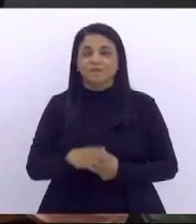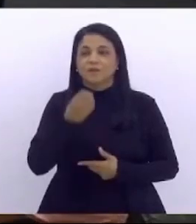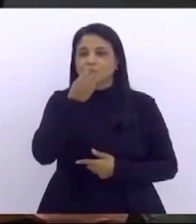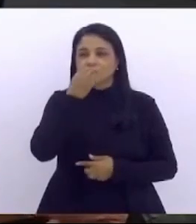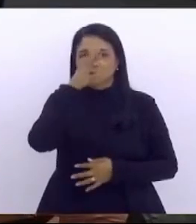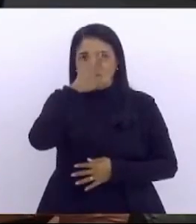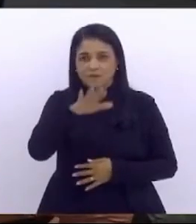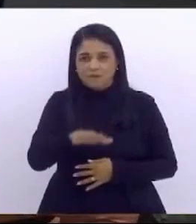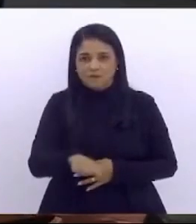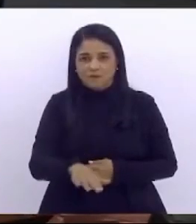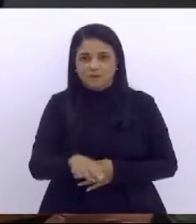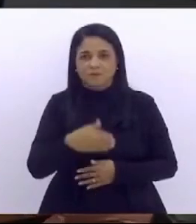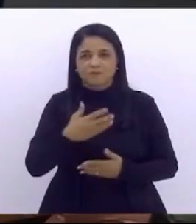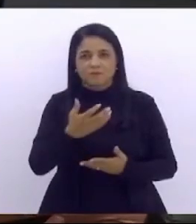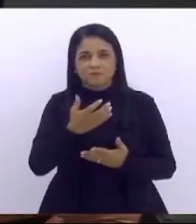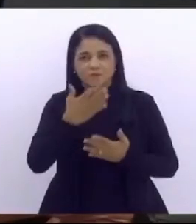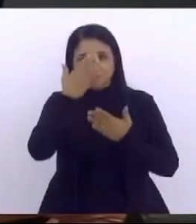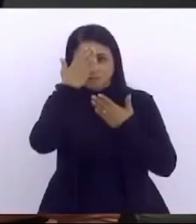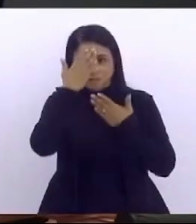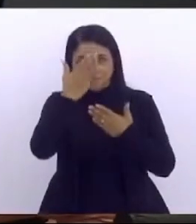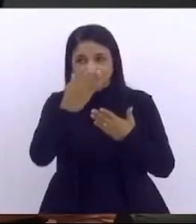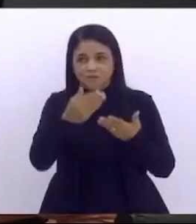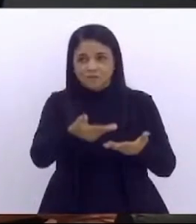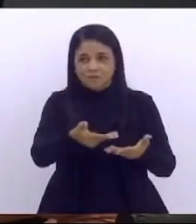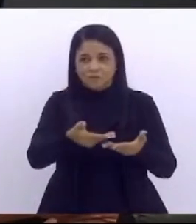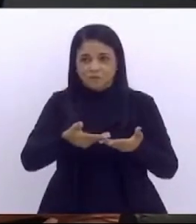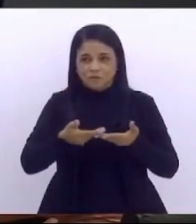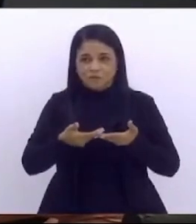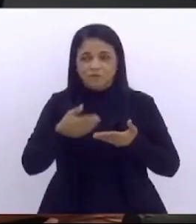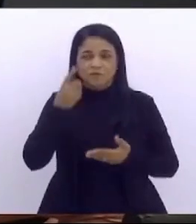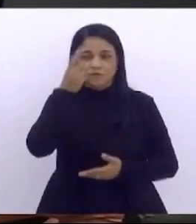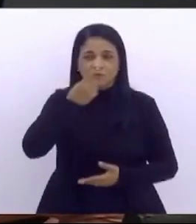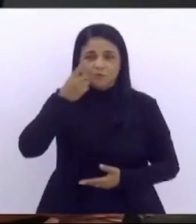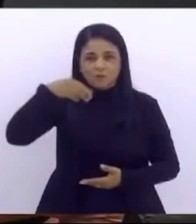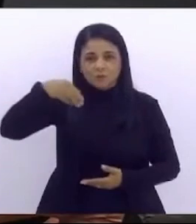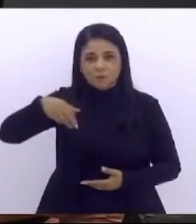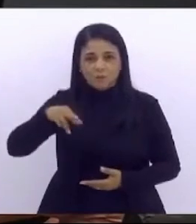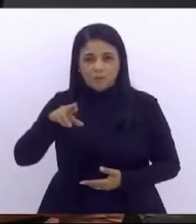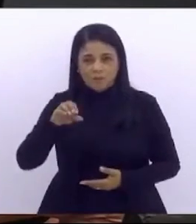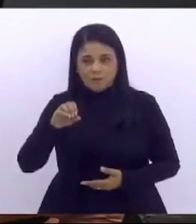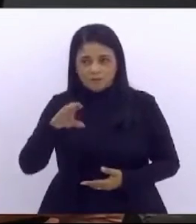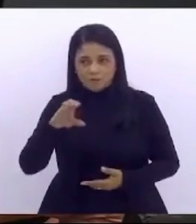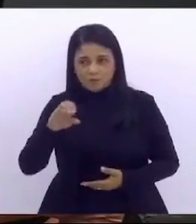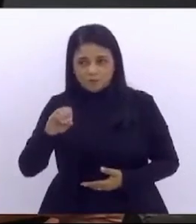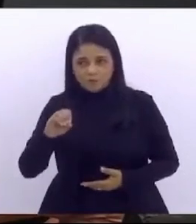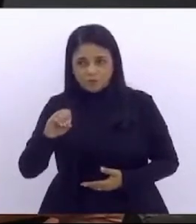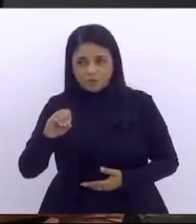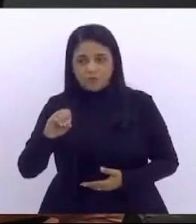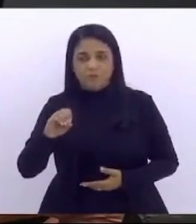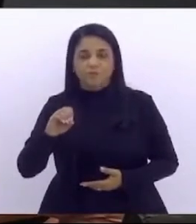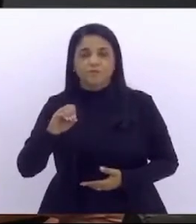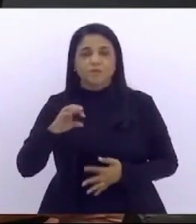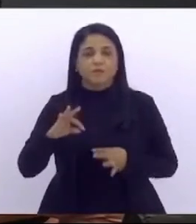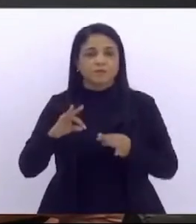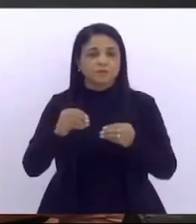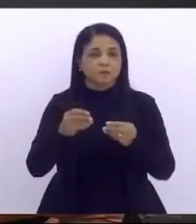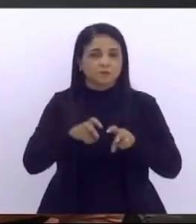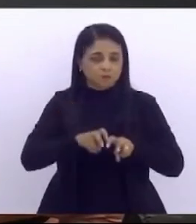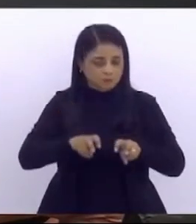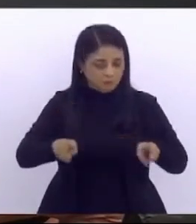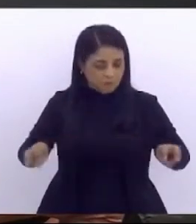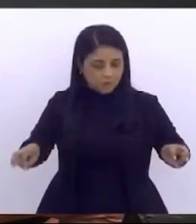boa tarde. Queria agradecer também, né, o convite do deputado Márcio, né, a presença de todos aí na